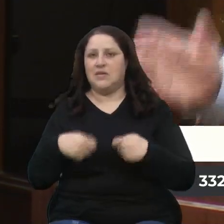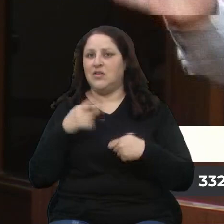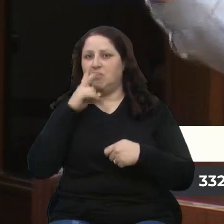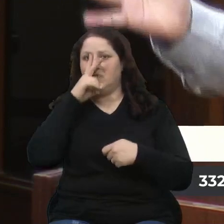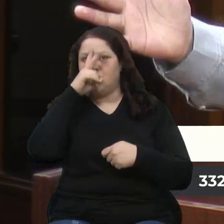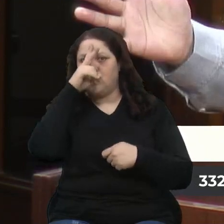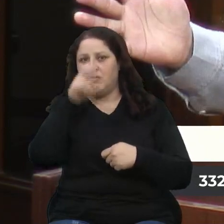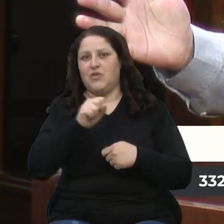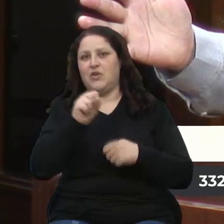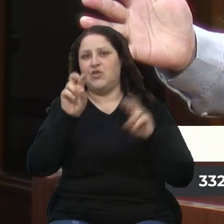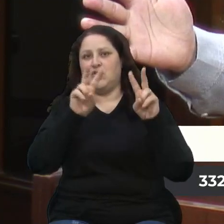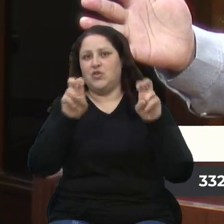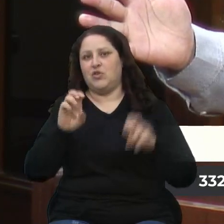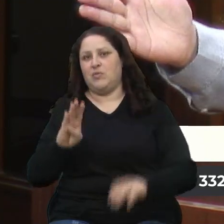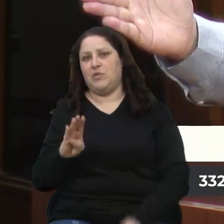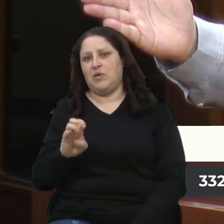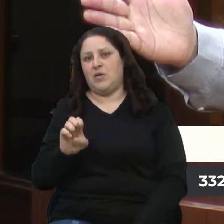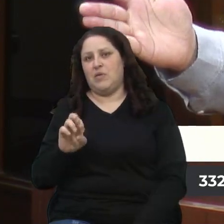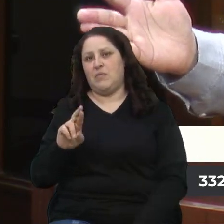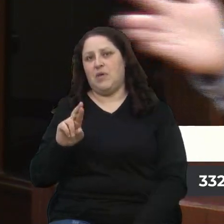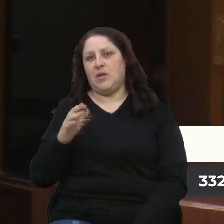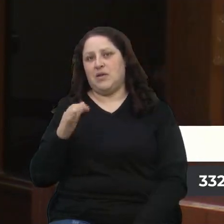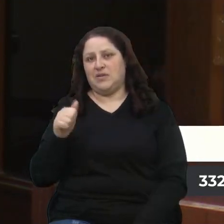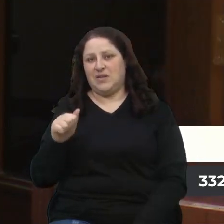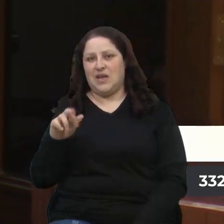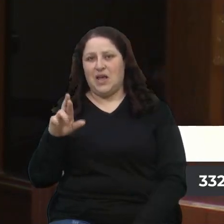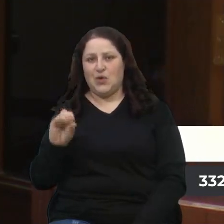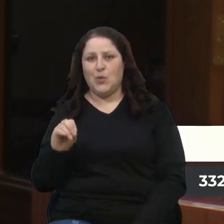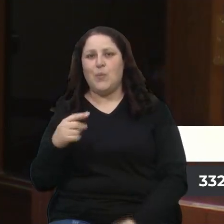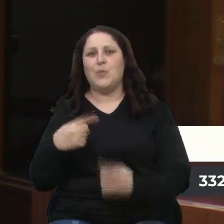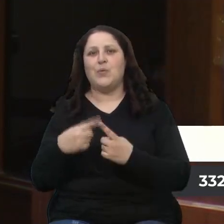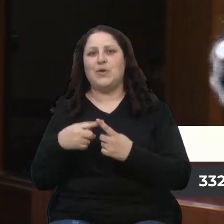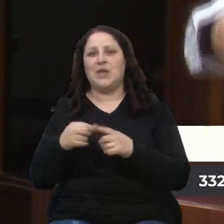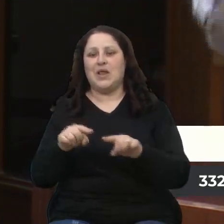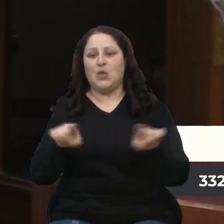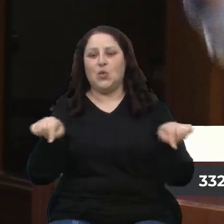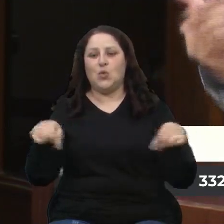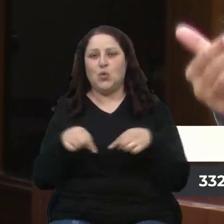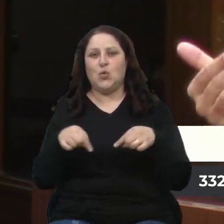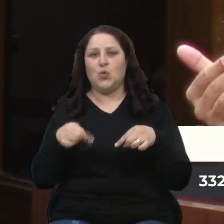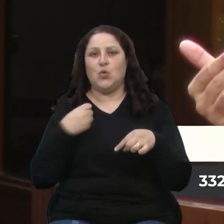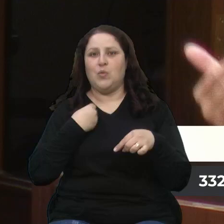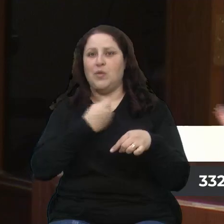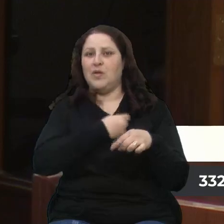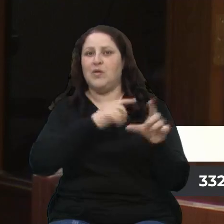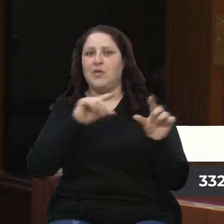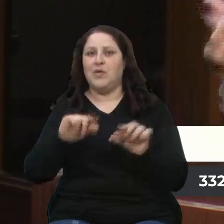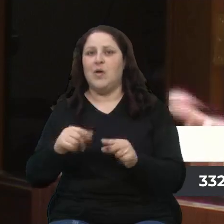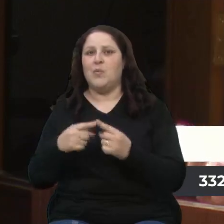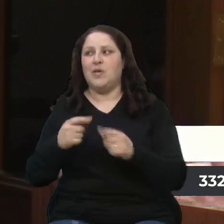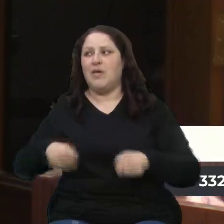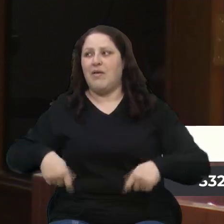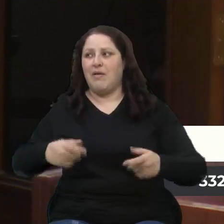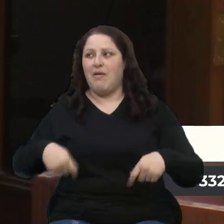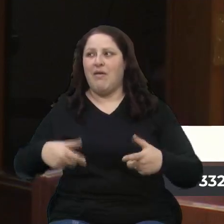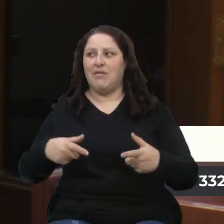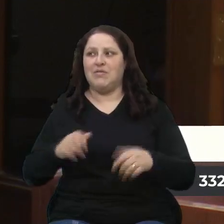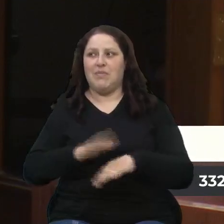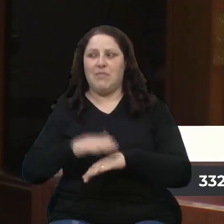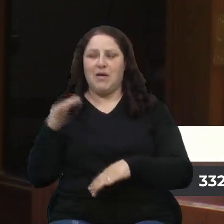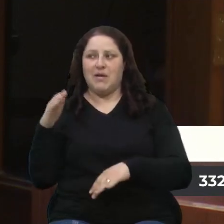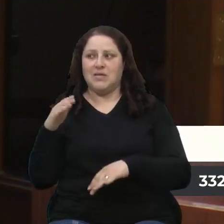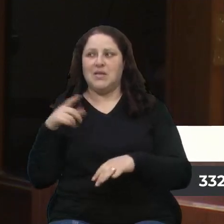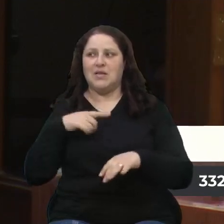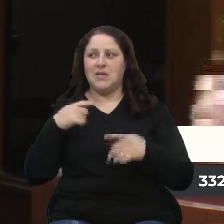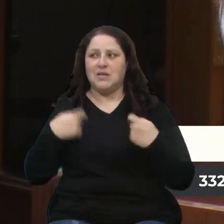que o berçário, o número de bebês é menor por turma, o custo é maior, então temos a necessidade